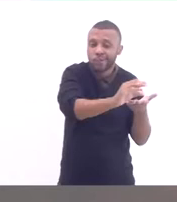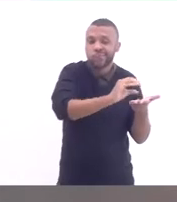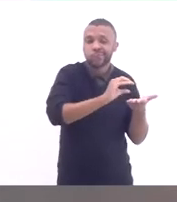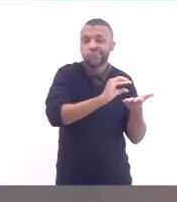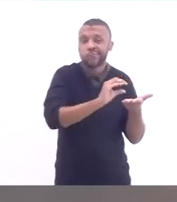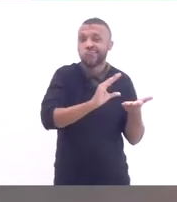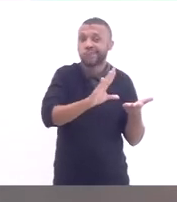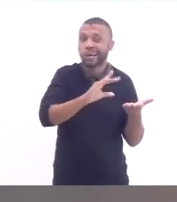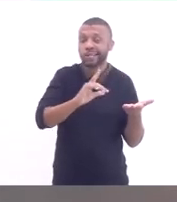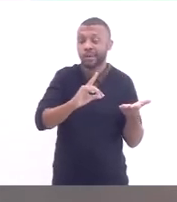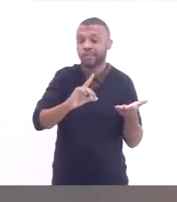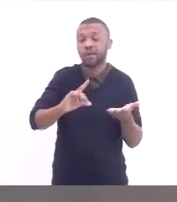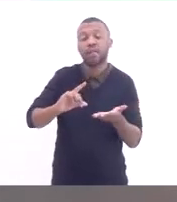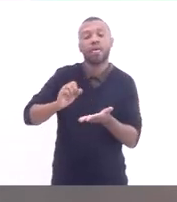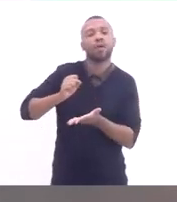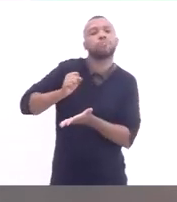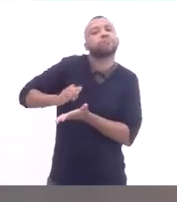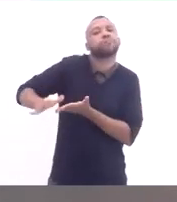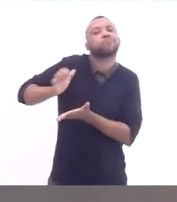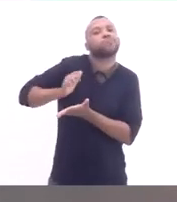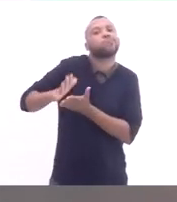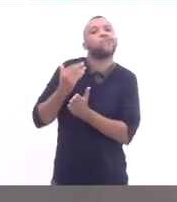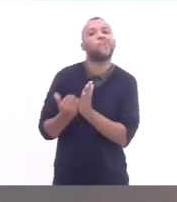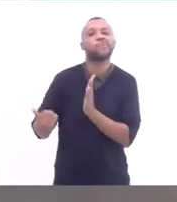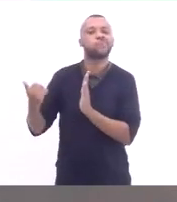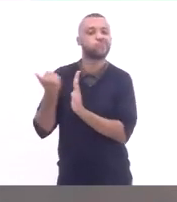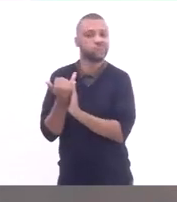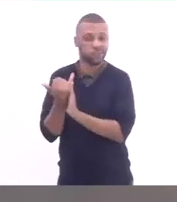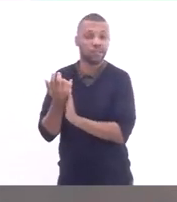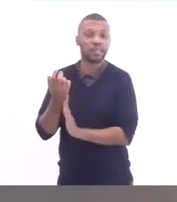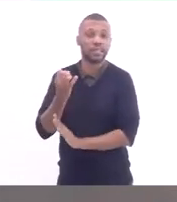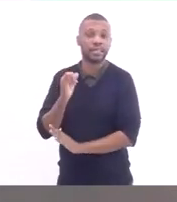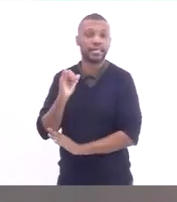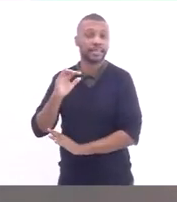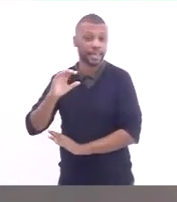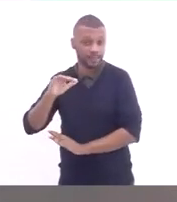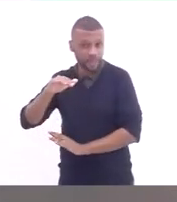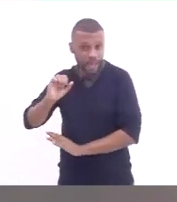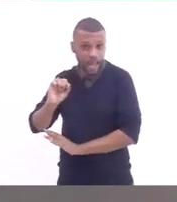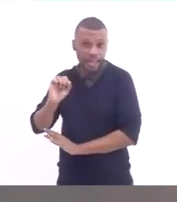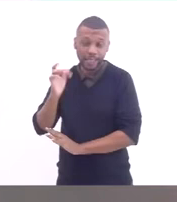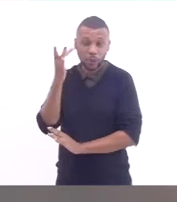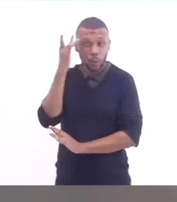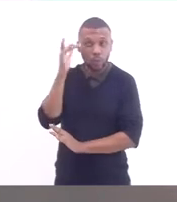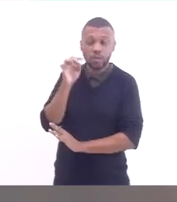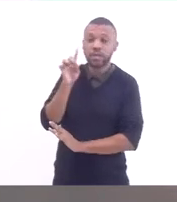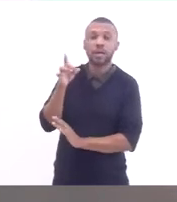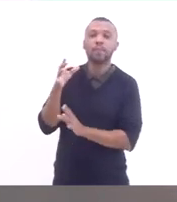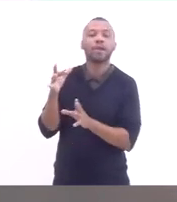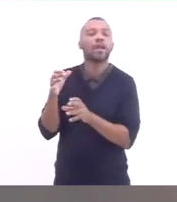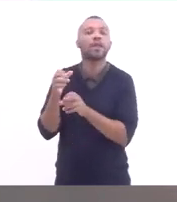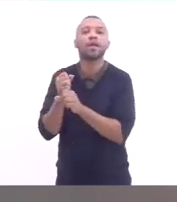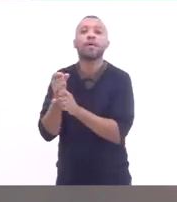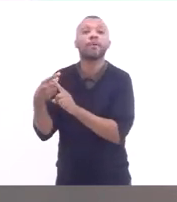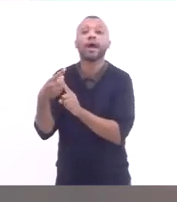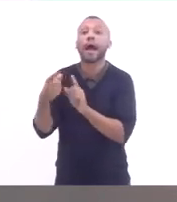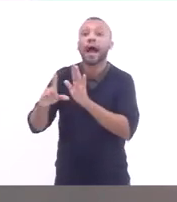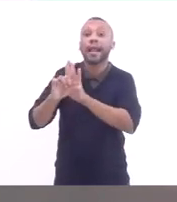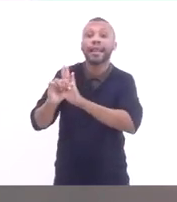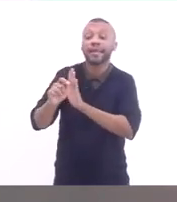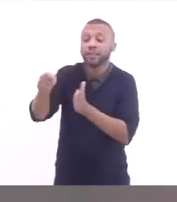de ICMS. Ainda não sei calcular, porque a lei não foi promulgada.